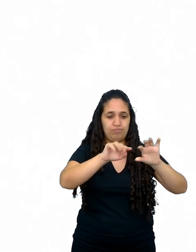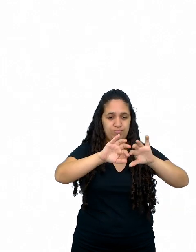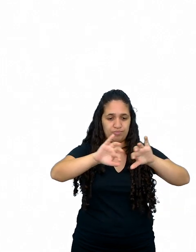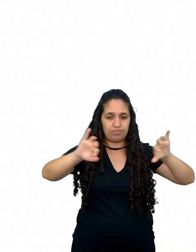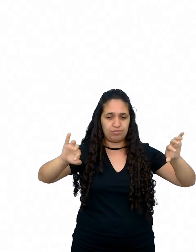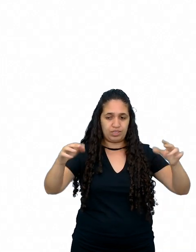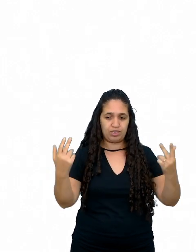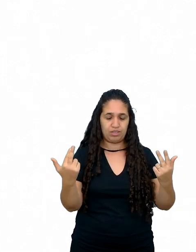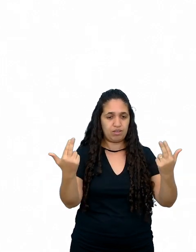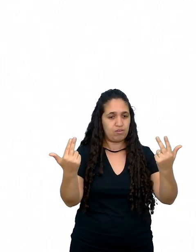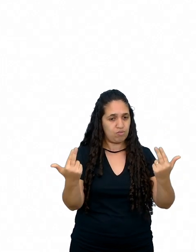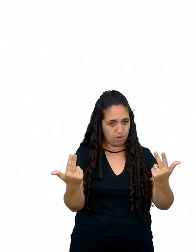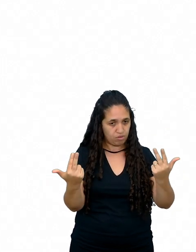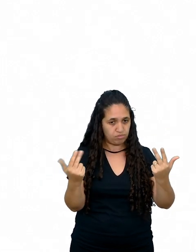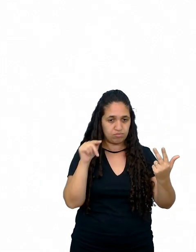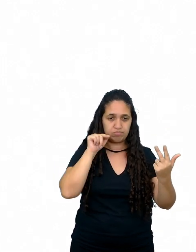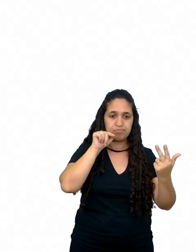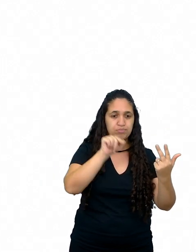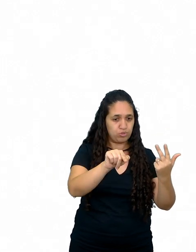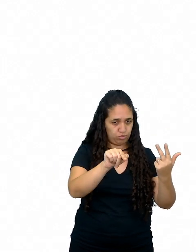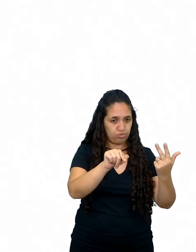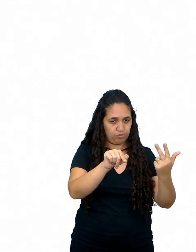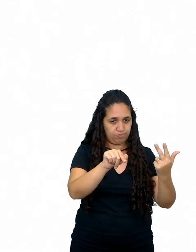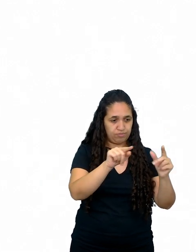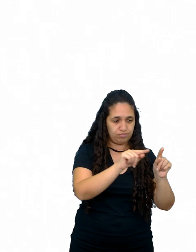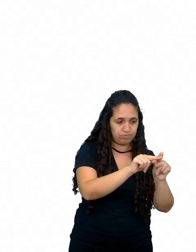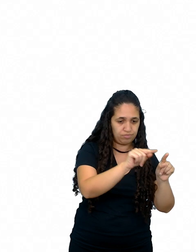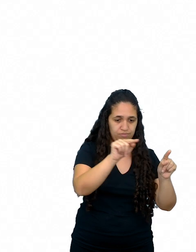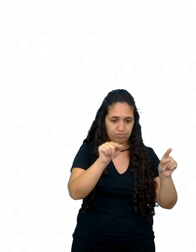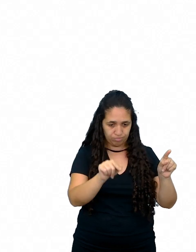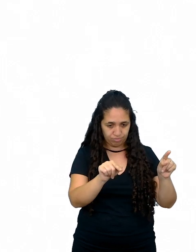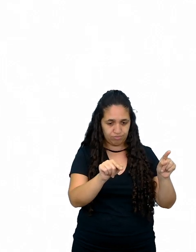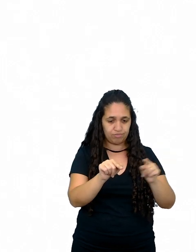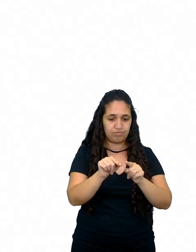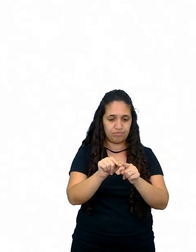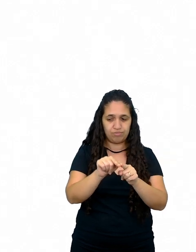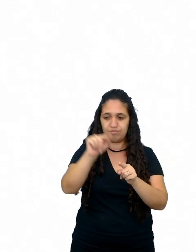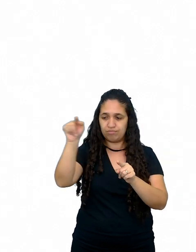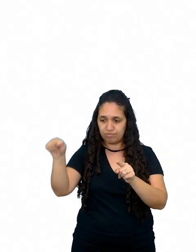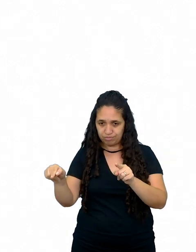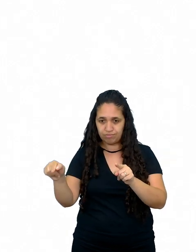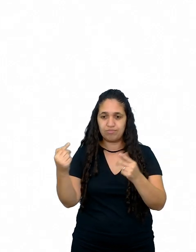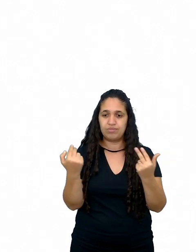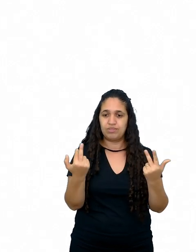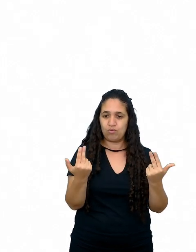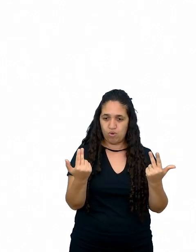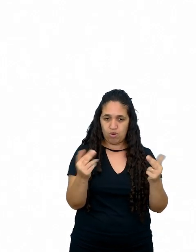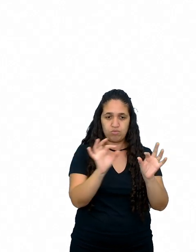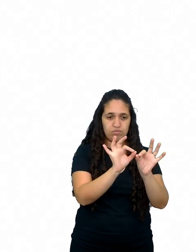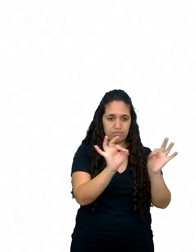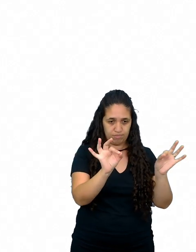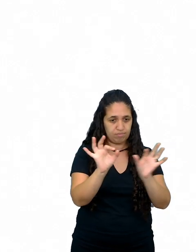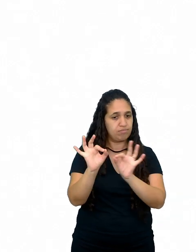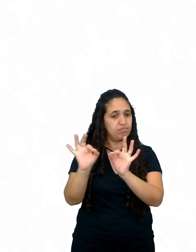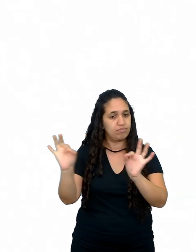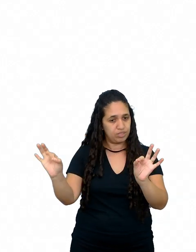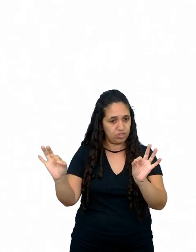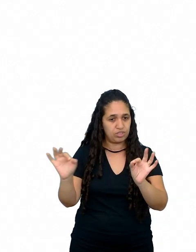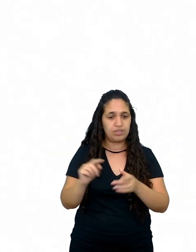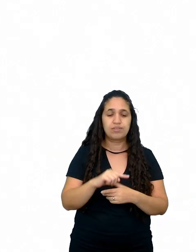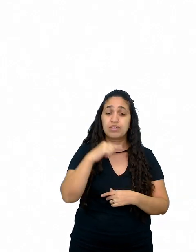do ponto médio até o primeiro vértice é a mesma distância do ponto médio até o segundo vértice. E